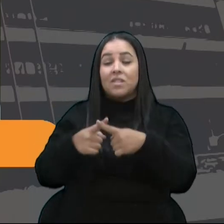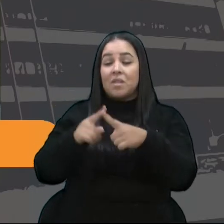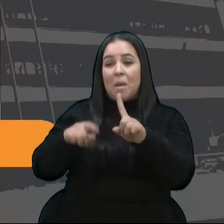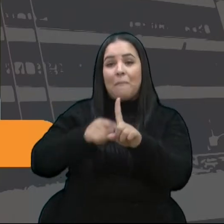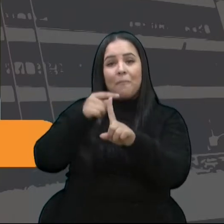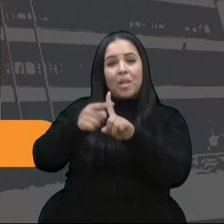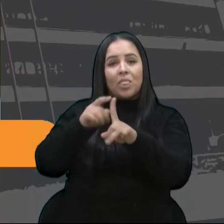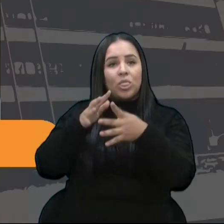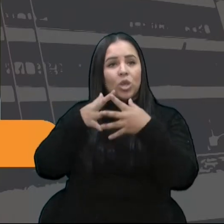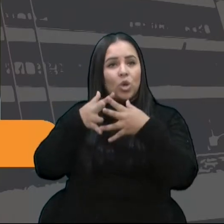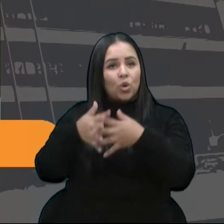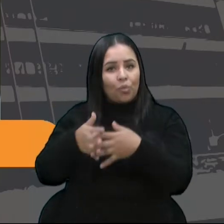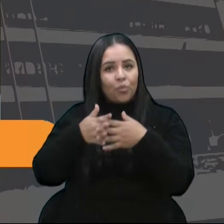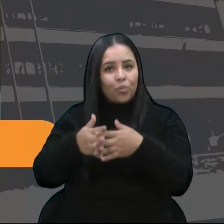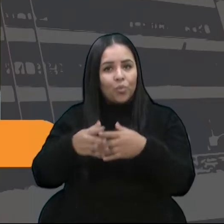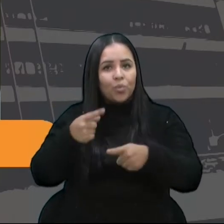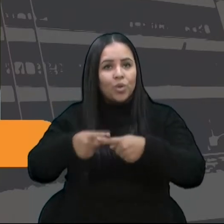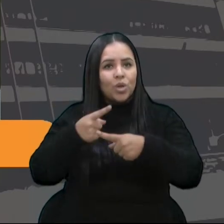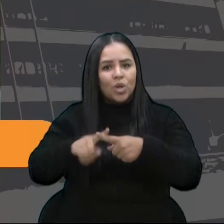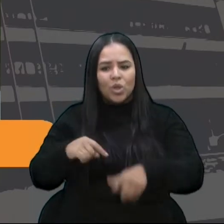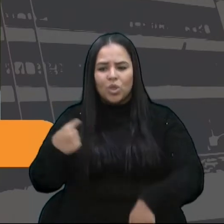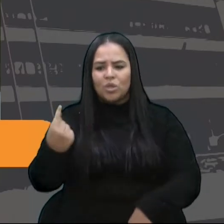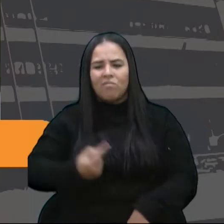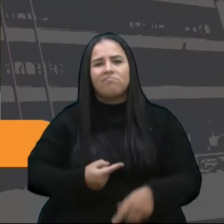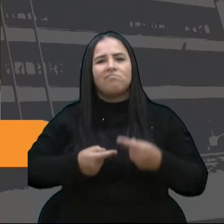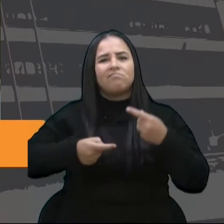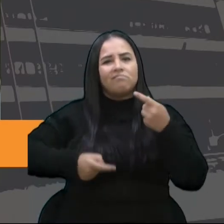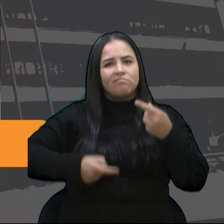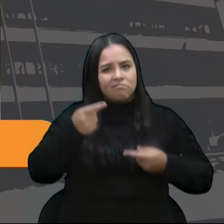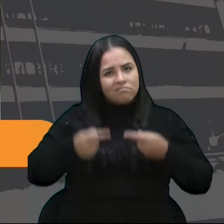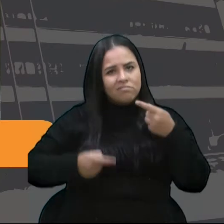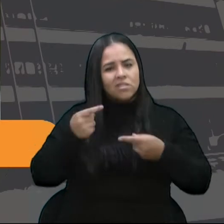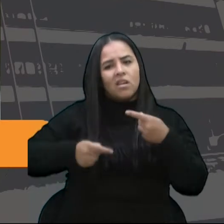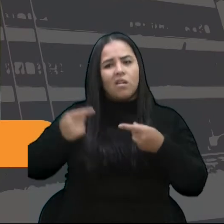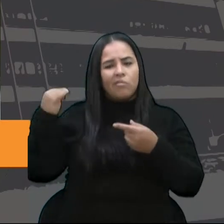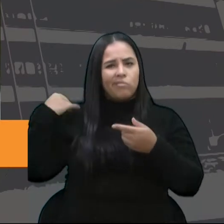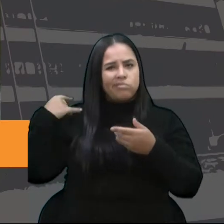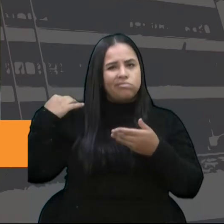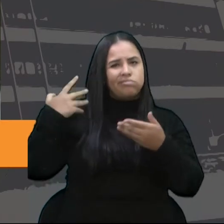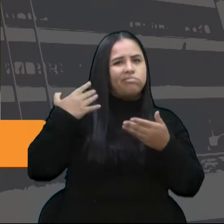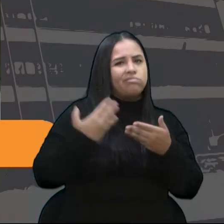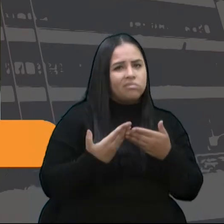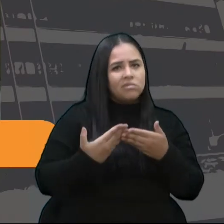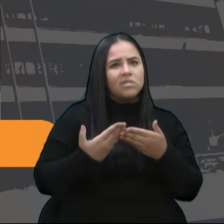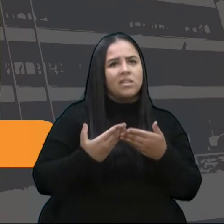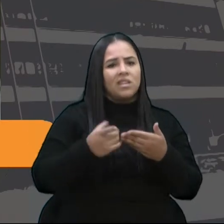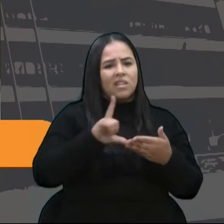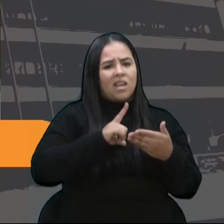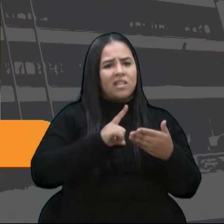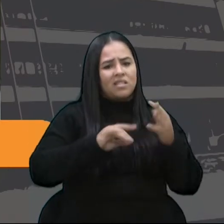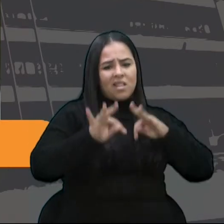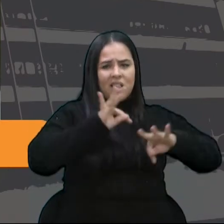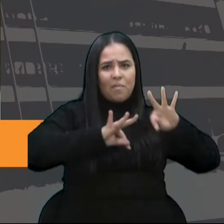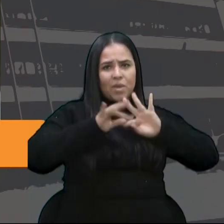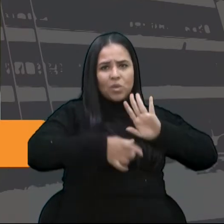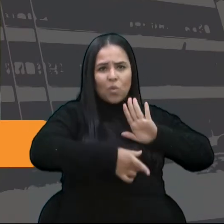E vocês vejam, a gente já discute há tanto tempo esse kit Covid, né?